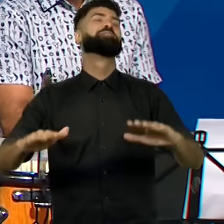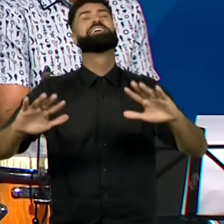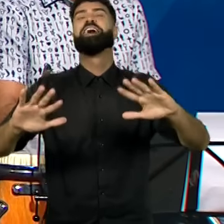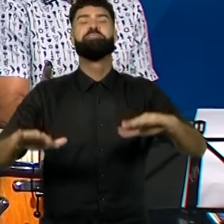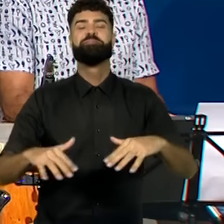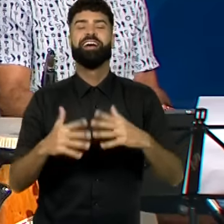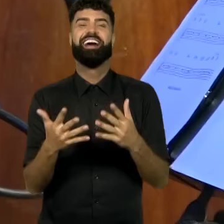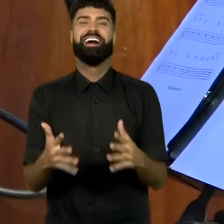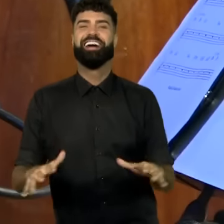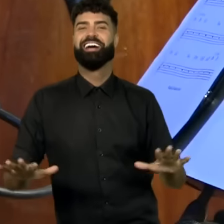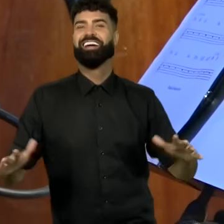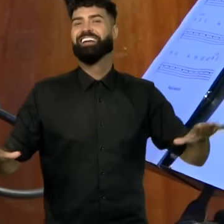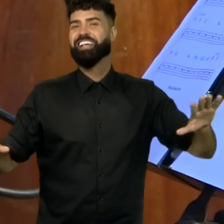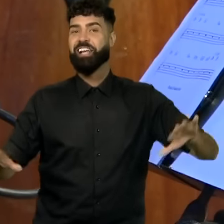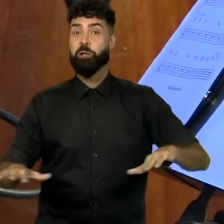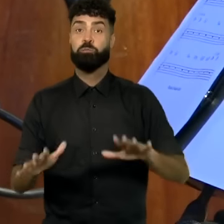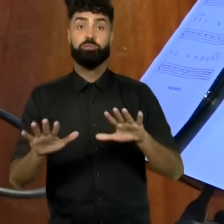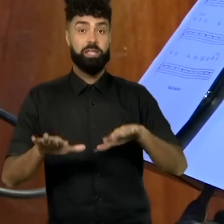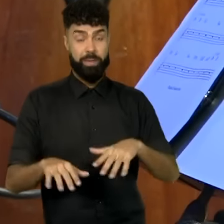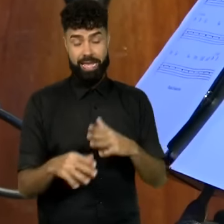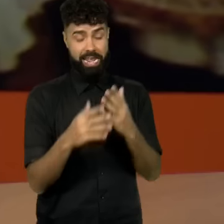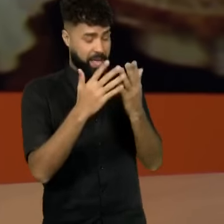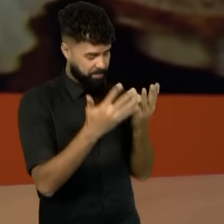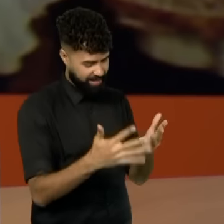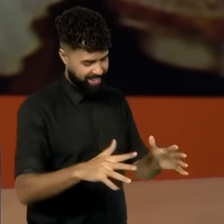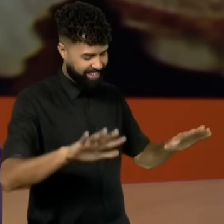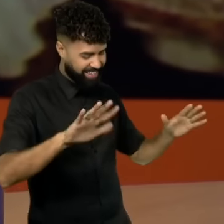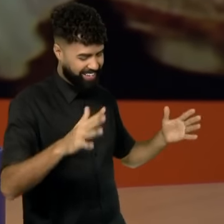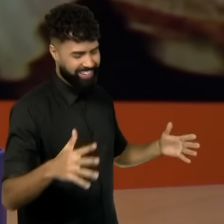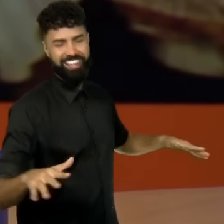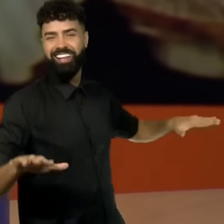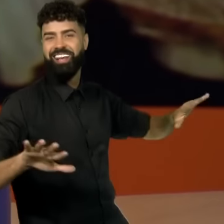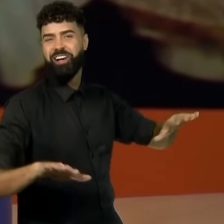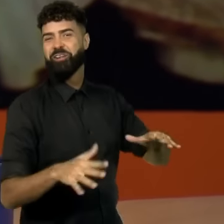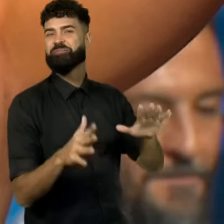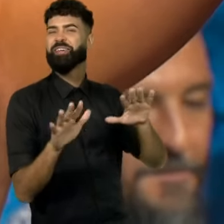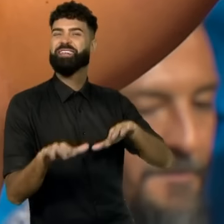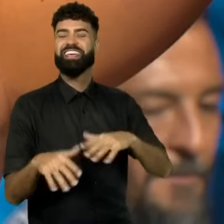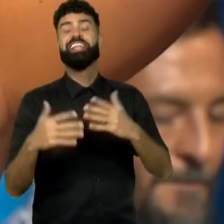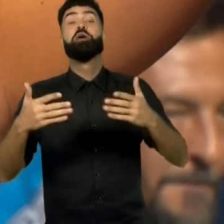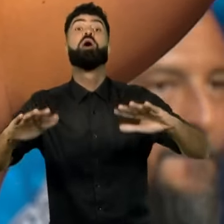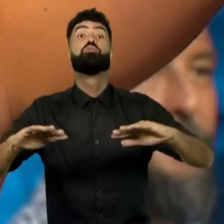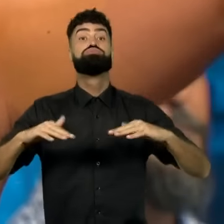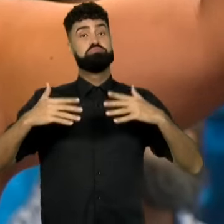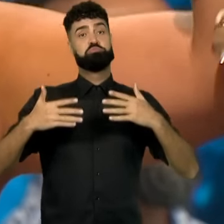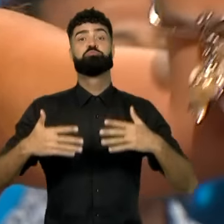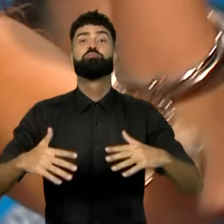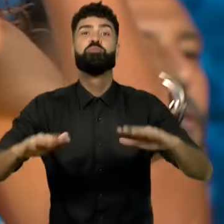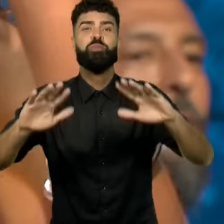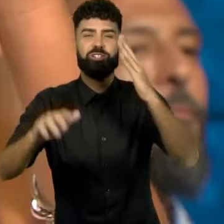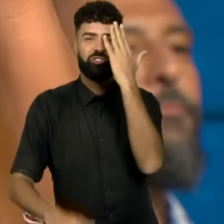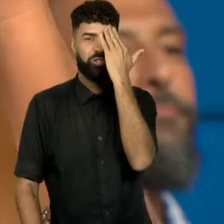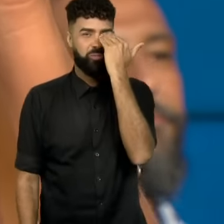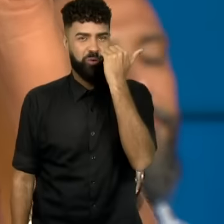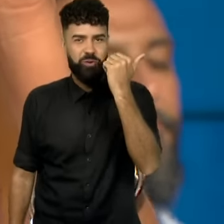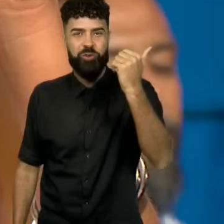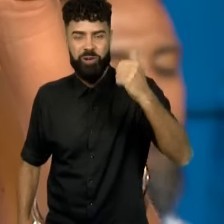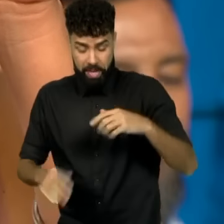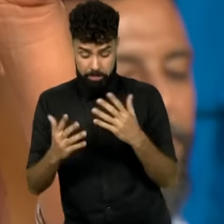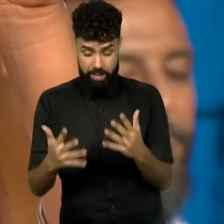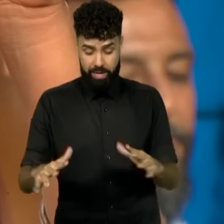foi beira-mar, foi beira-mar, foi beira-mar quem chamou,